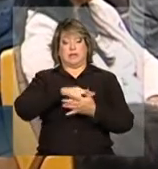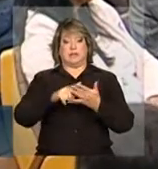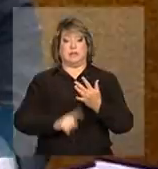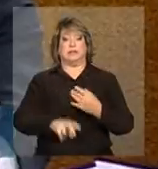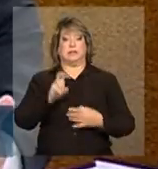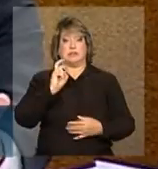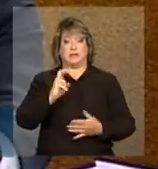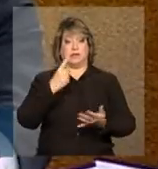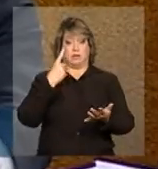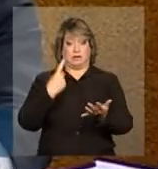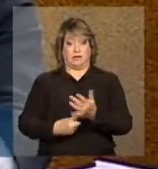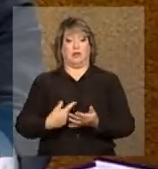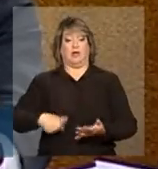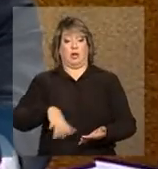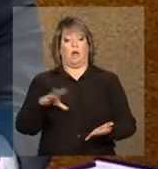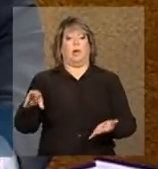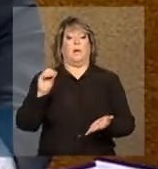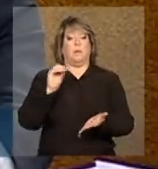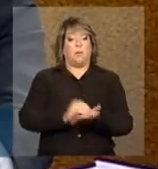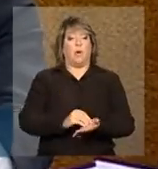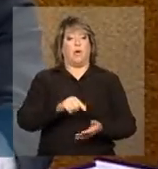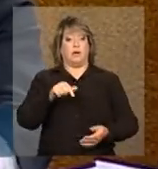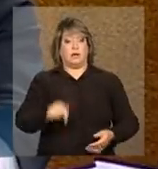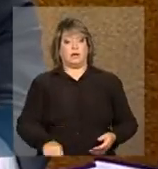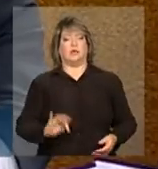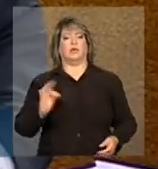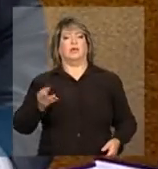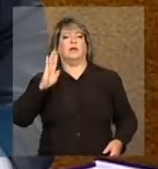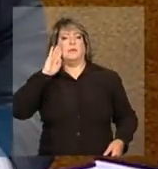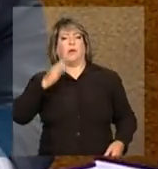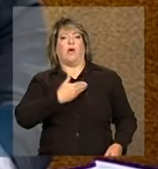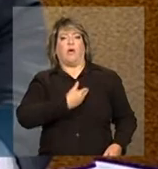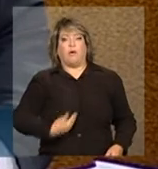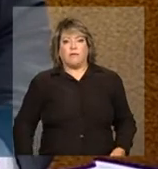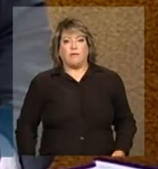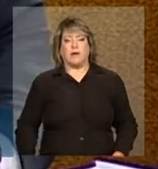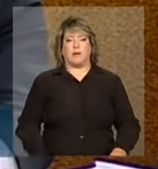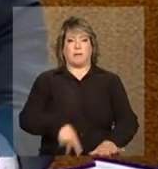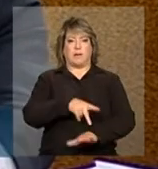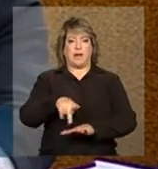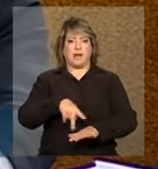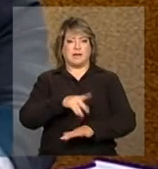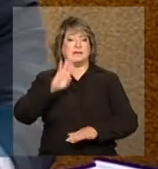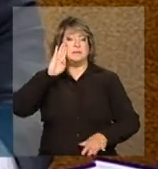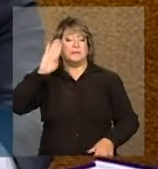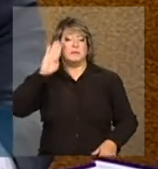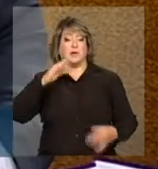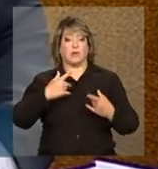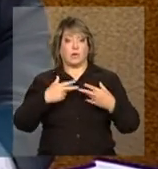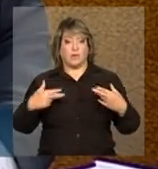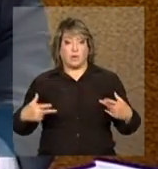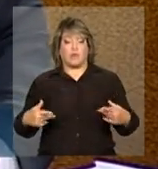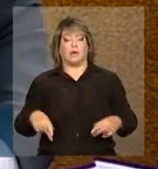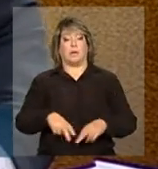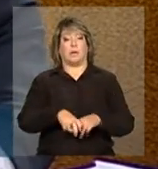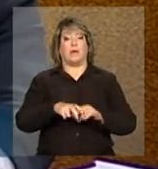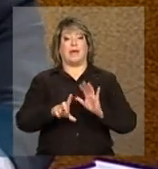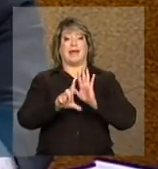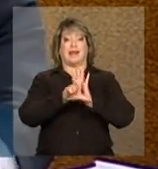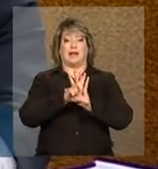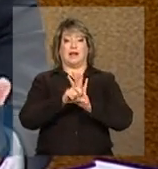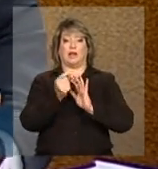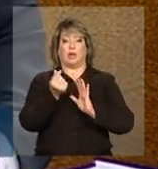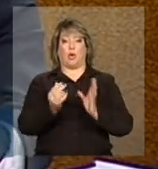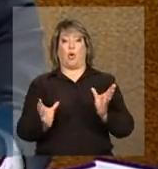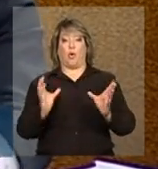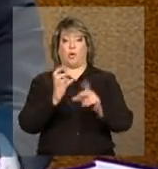que a gente colocou aqui, todas as prioridades de governo, todas as prioridades do país, de alguma maneira se refletem na lei orçamentária. Sem